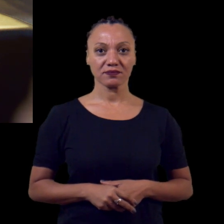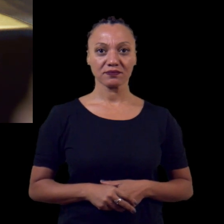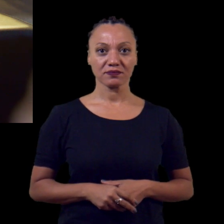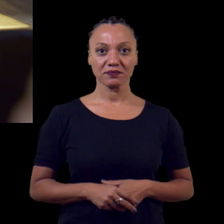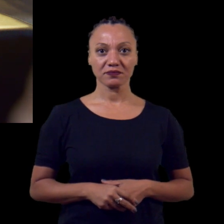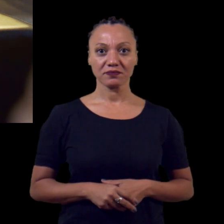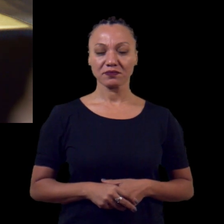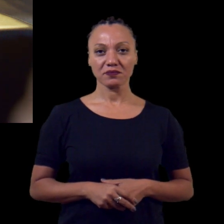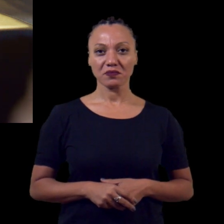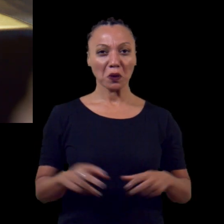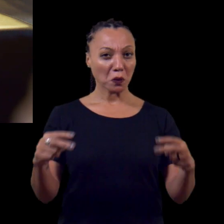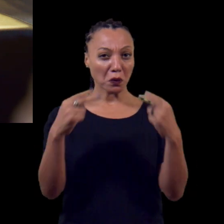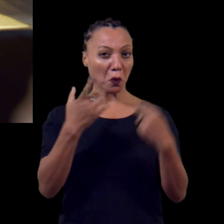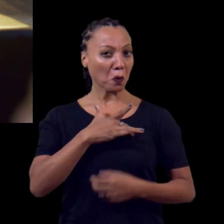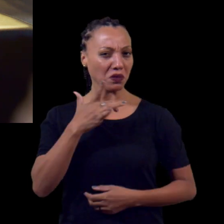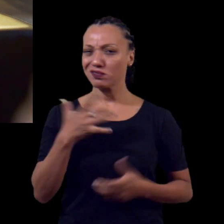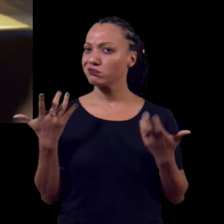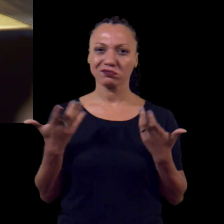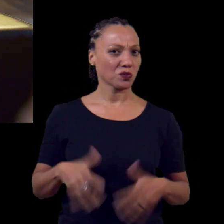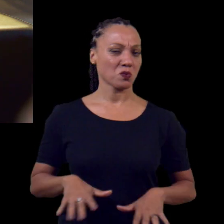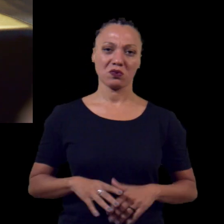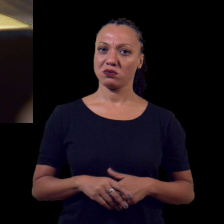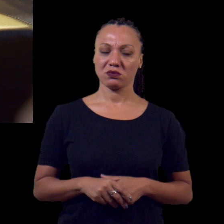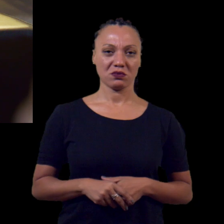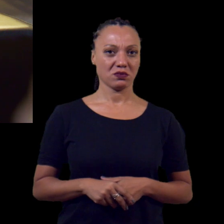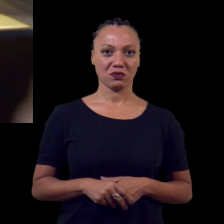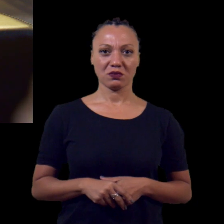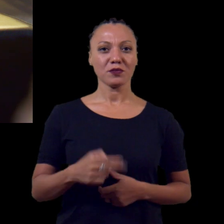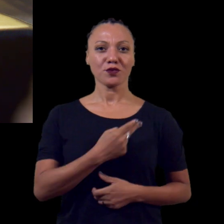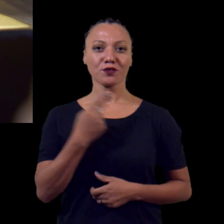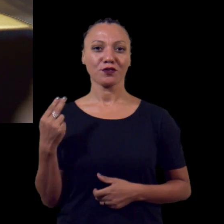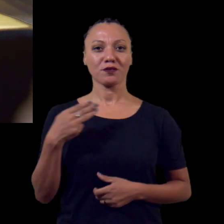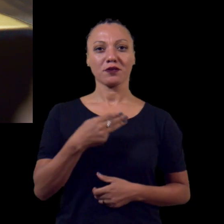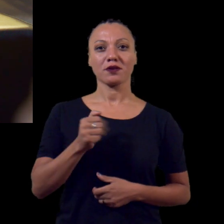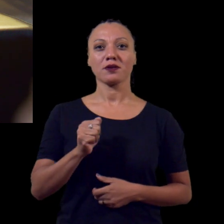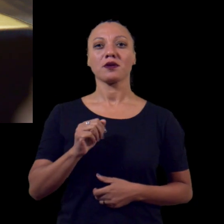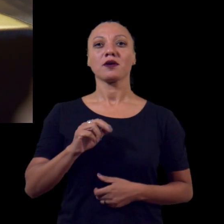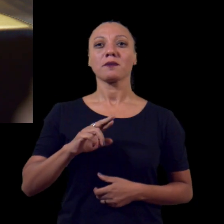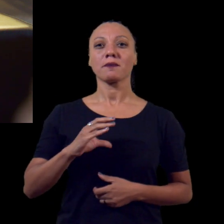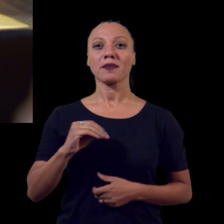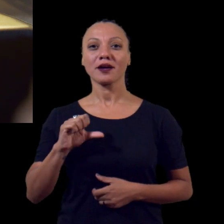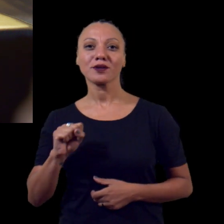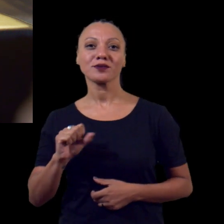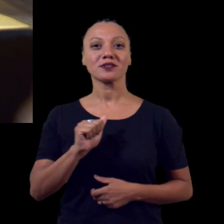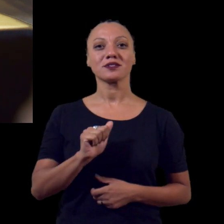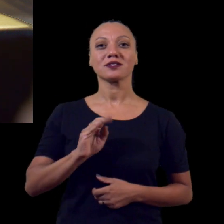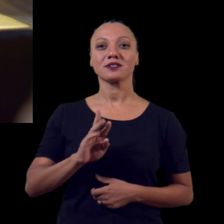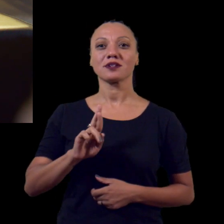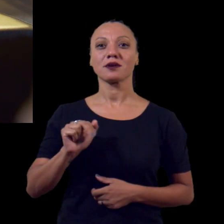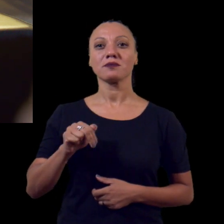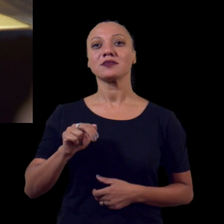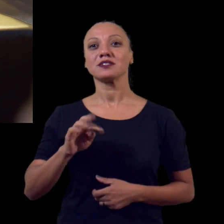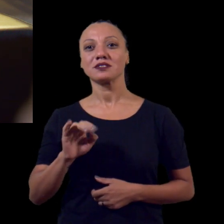Eu não quero ser uma coitadinho. Meu nome é Marco. Marcos Abrantes. Eu